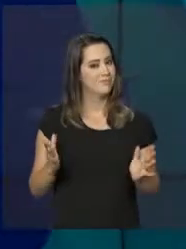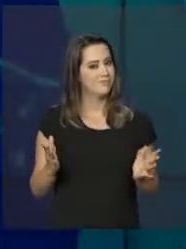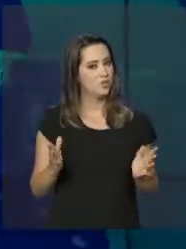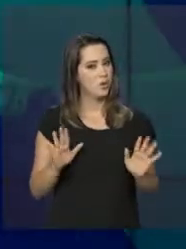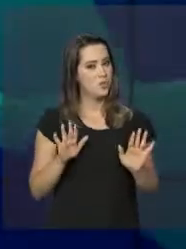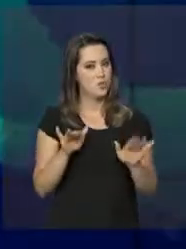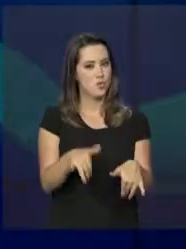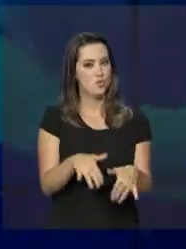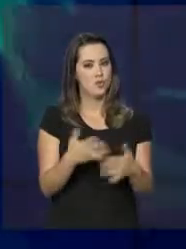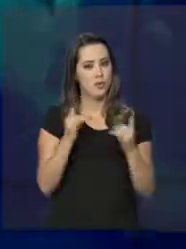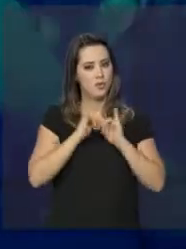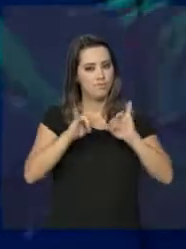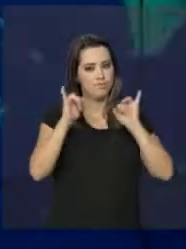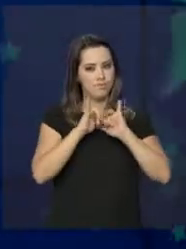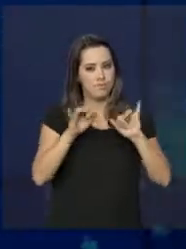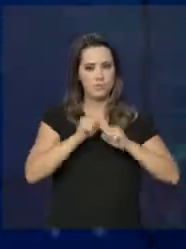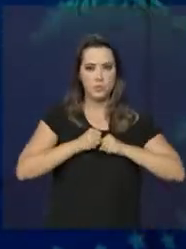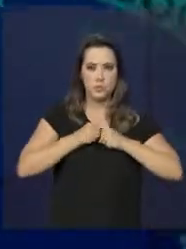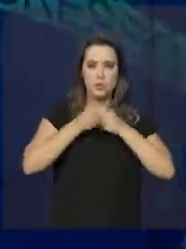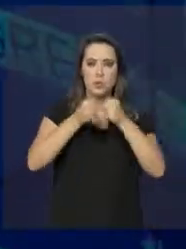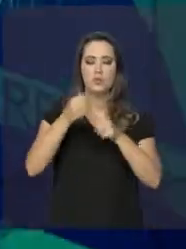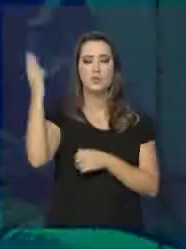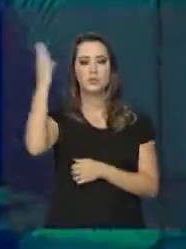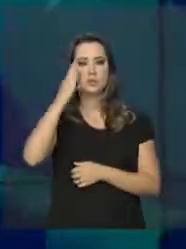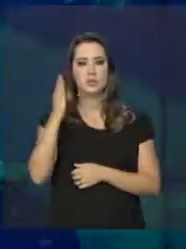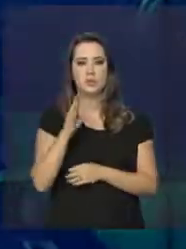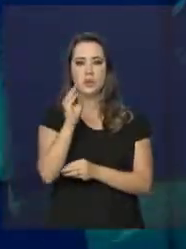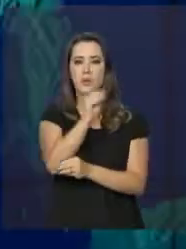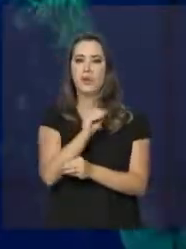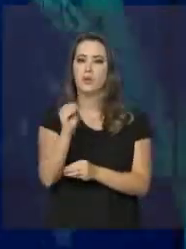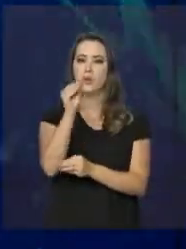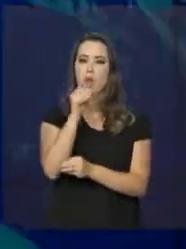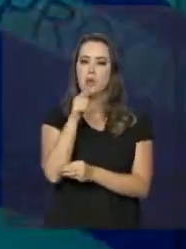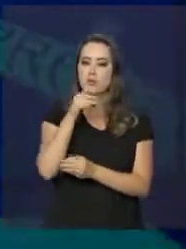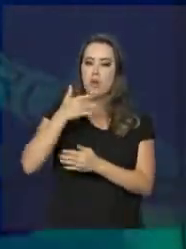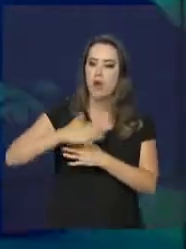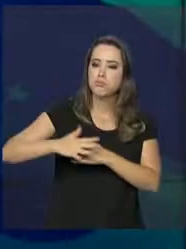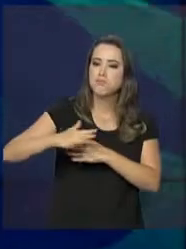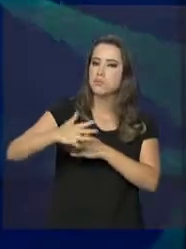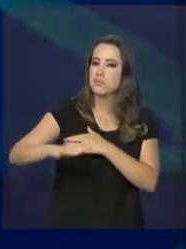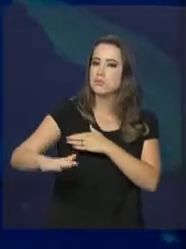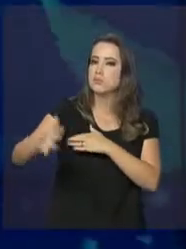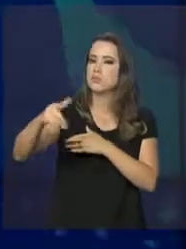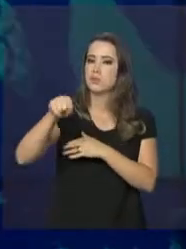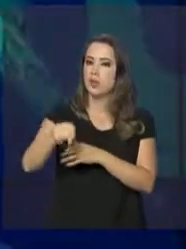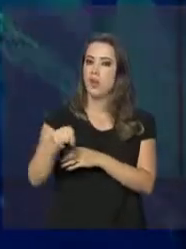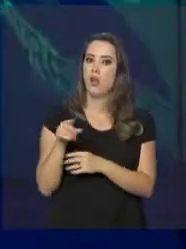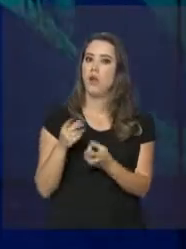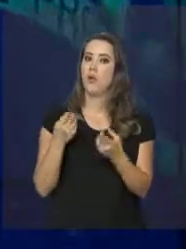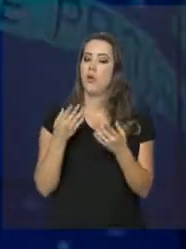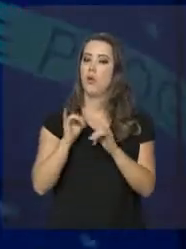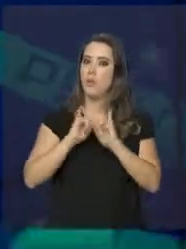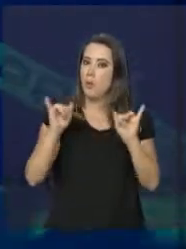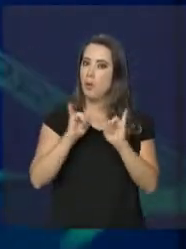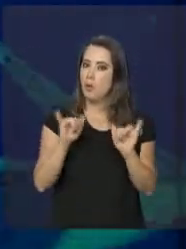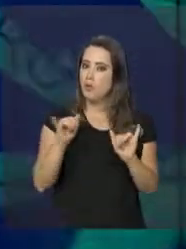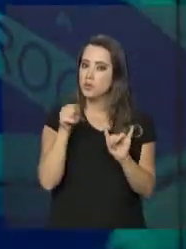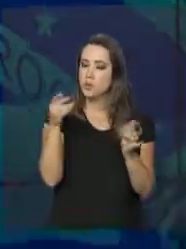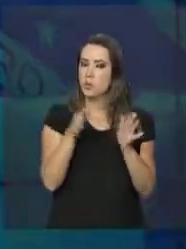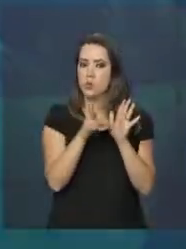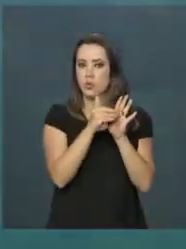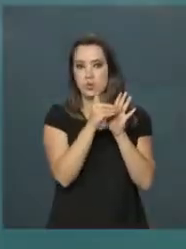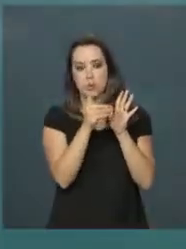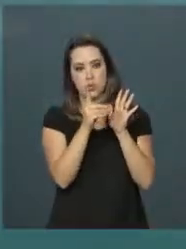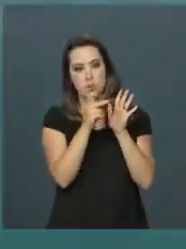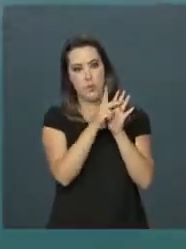edição uma notícia sobre os esforços do brasil para a preservação marinha uma portaria publicada hoje institui 31 de